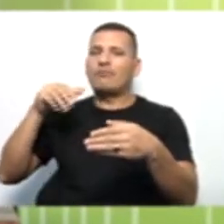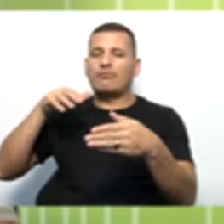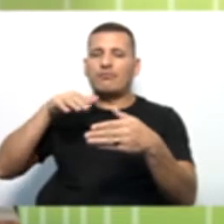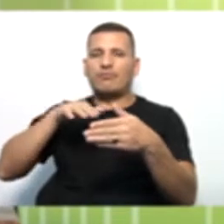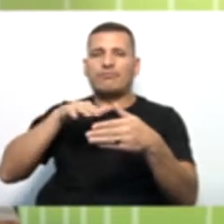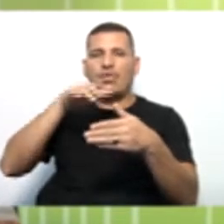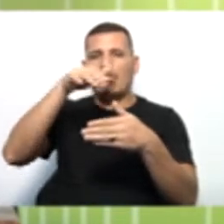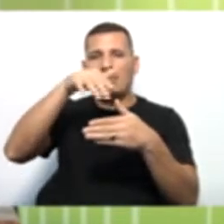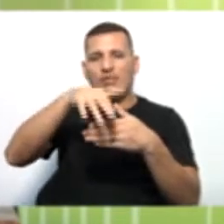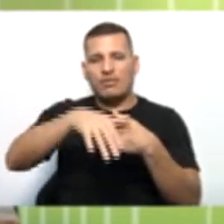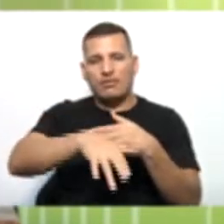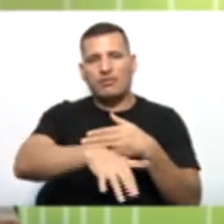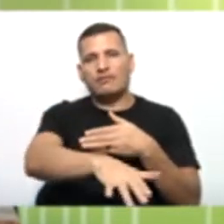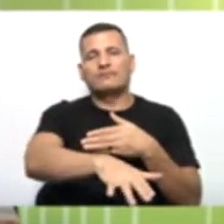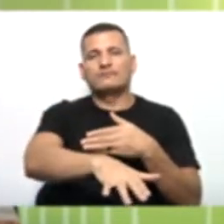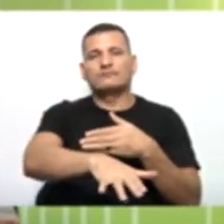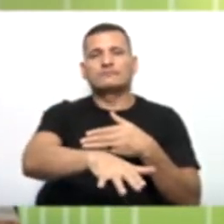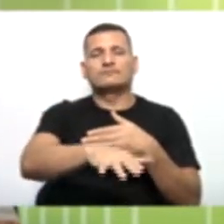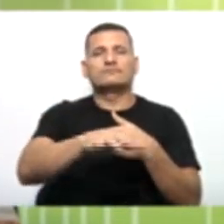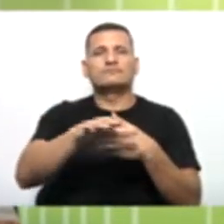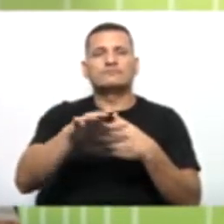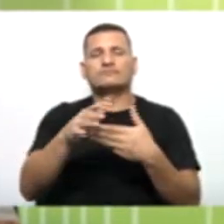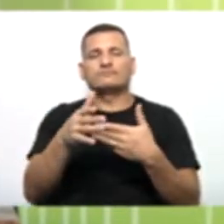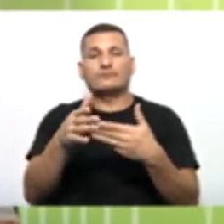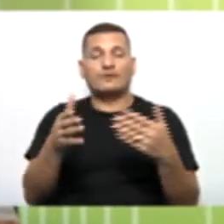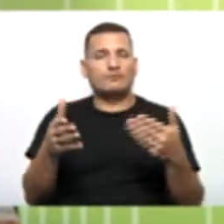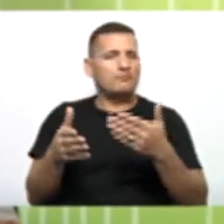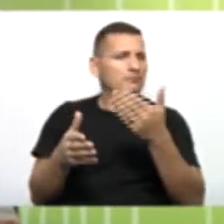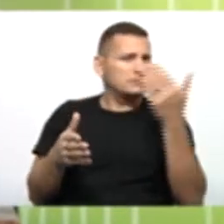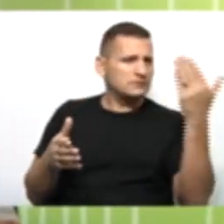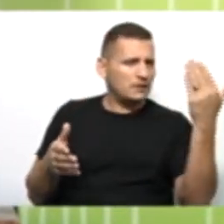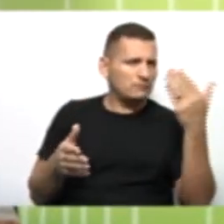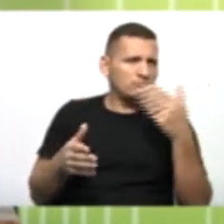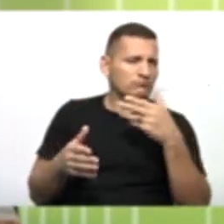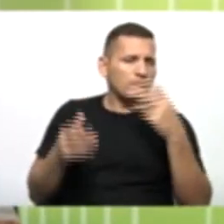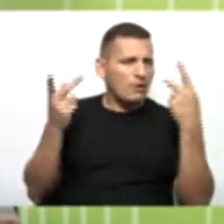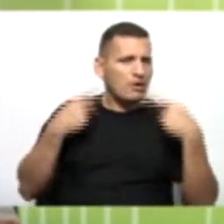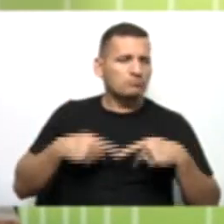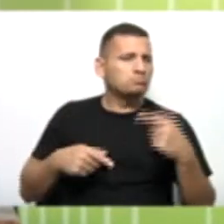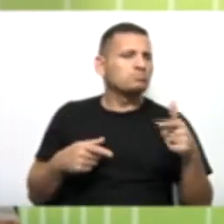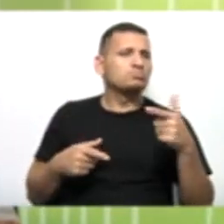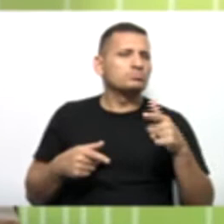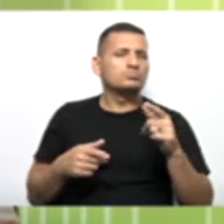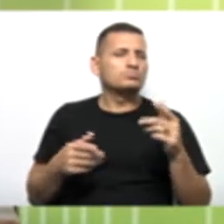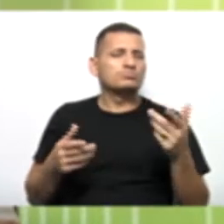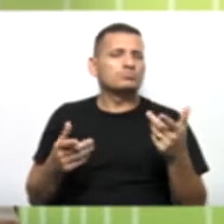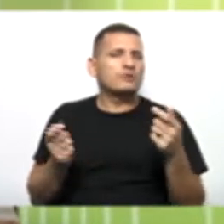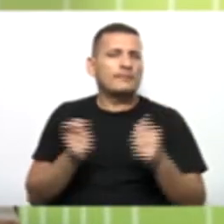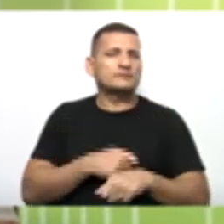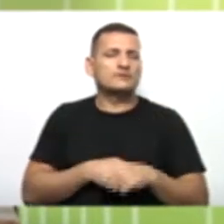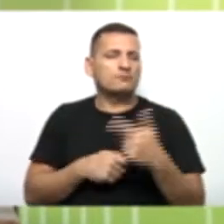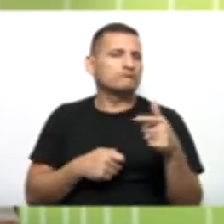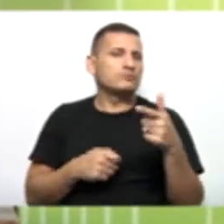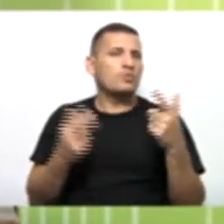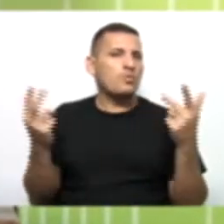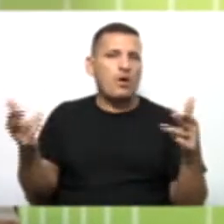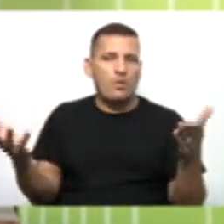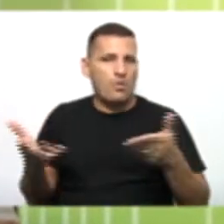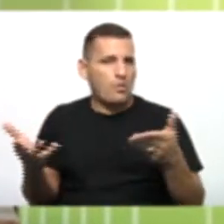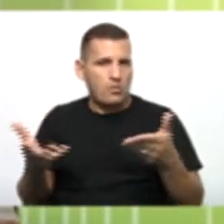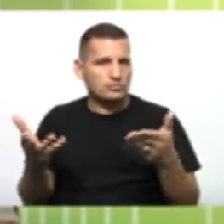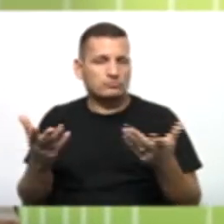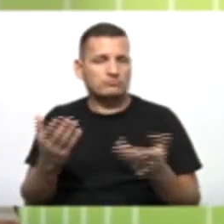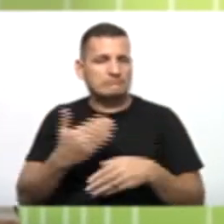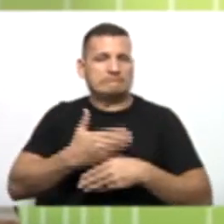floresta. Naquela época o homem não tinha uma capacidade tão grande de modificação do ambiente como se tem hoje. Então, por isso, a